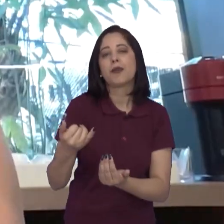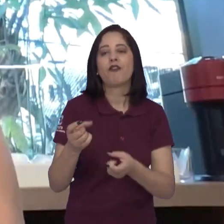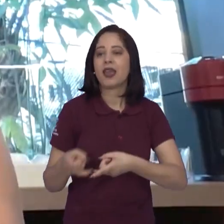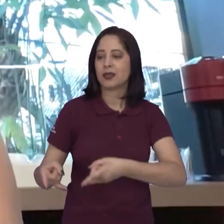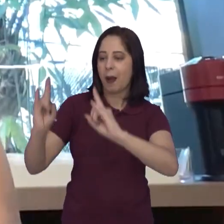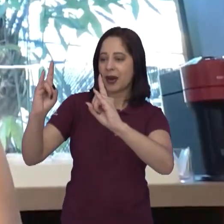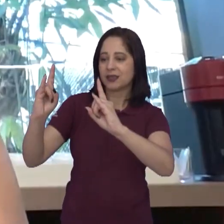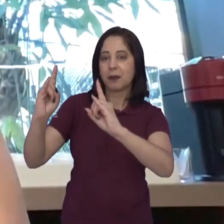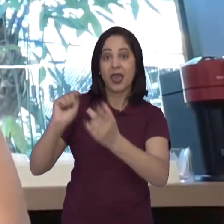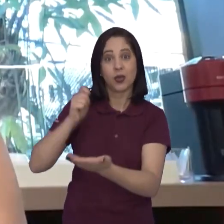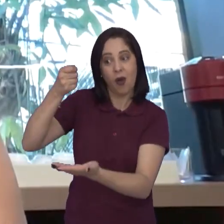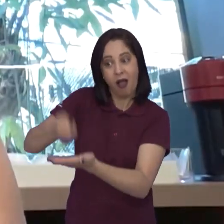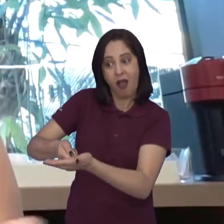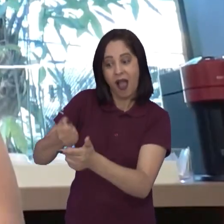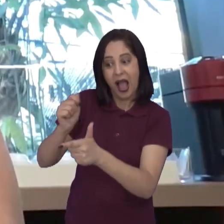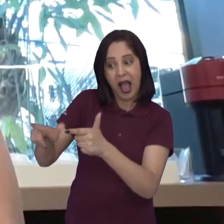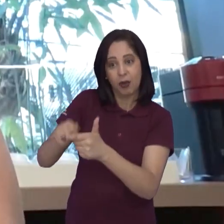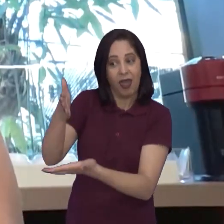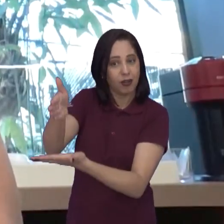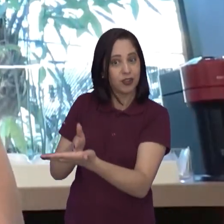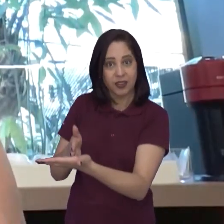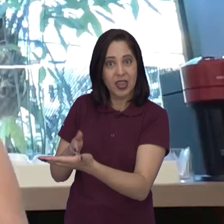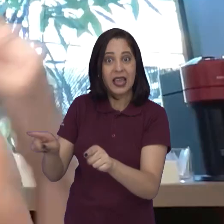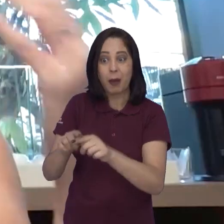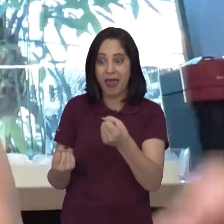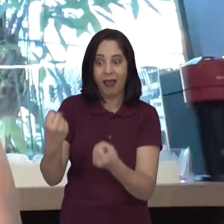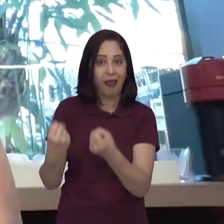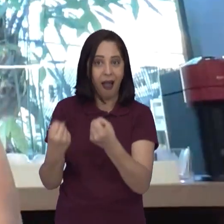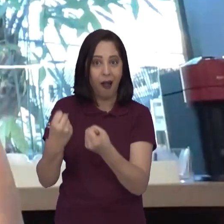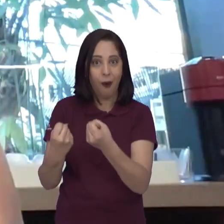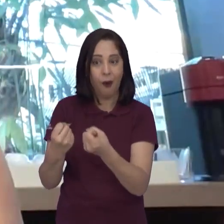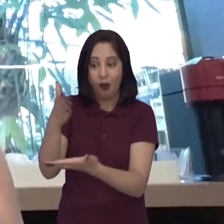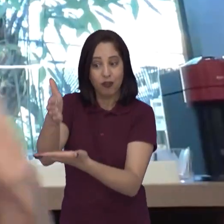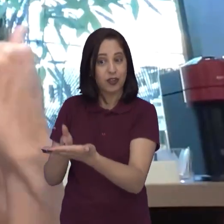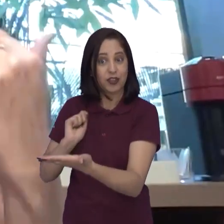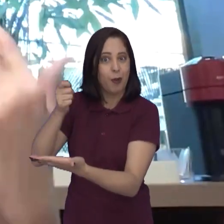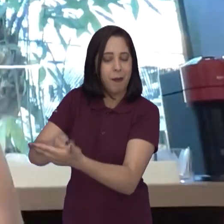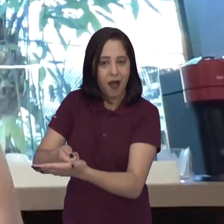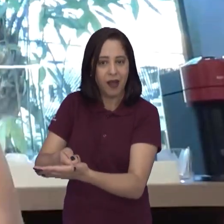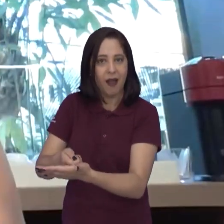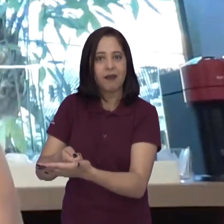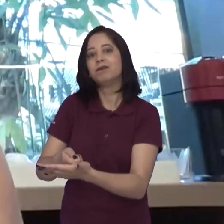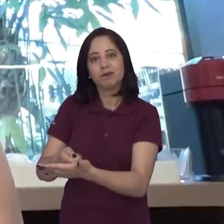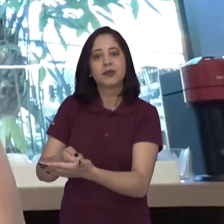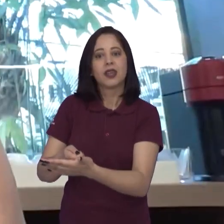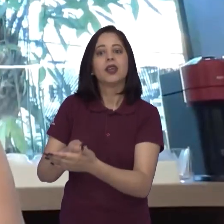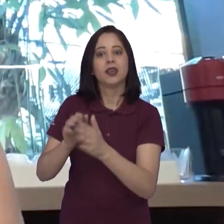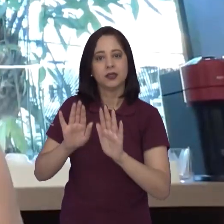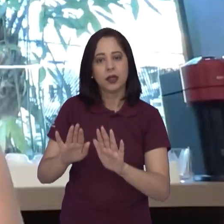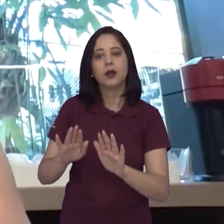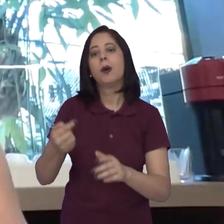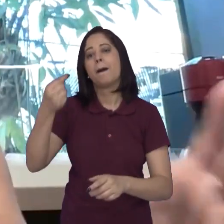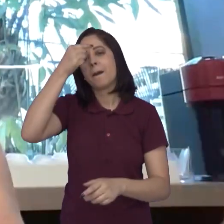dividindo carros, né? Então, hoje a gente tem gerações que estão muito mais focadas em se conectar com o meio ambiente, em viver o agora,